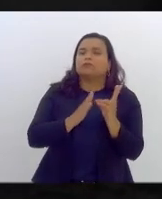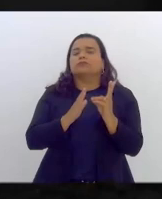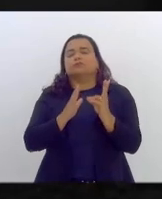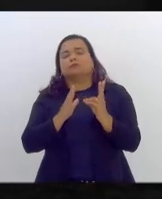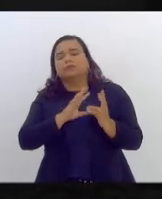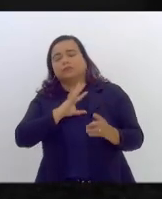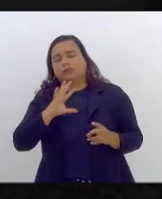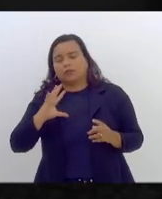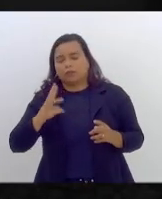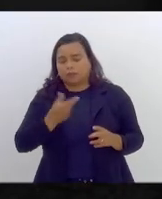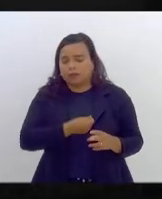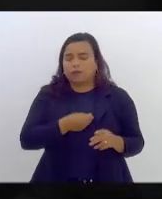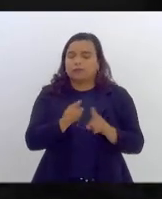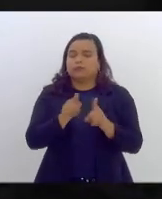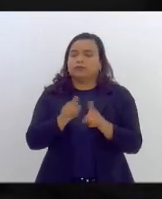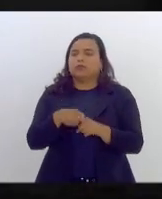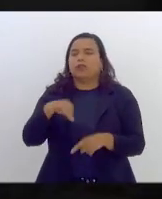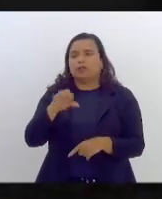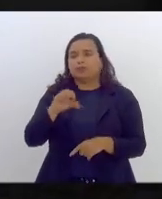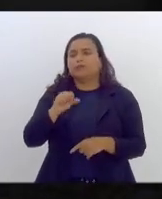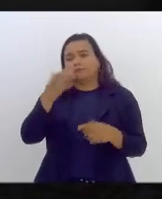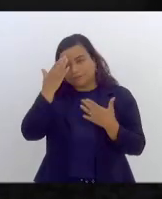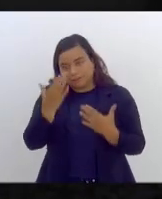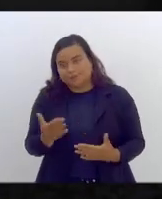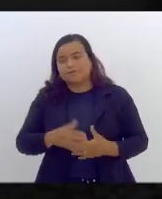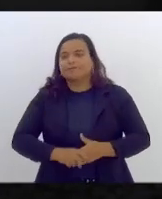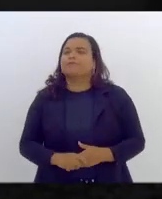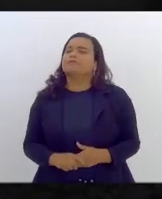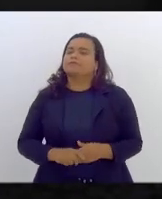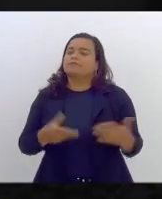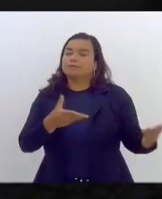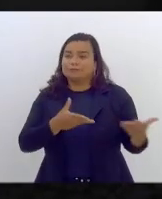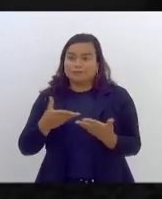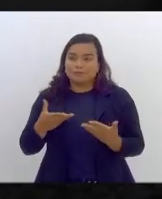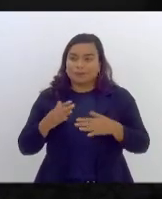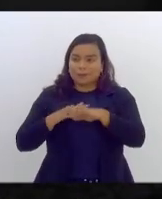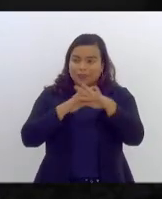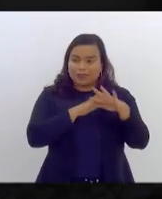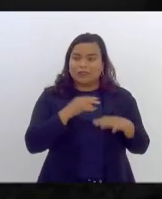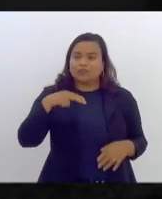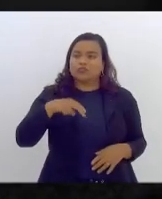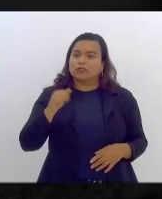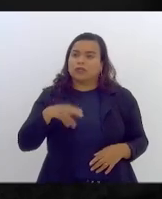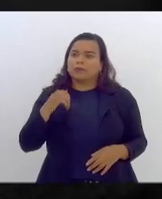lésbicas. Muito obrigada. Bom, convido agora a Rede NAMI,